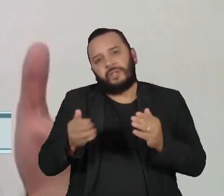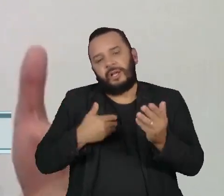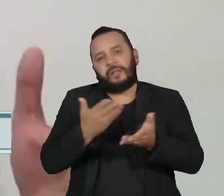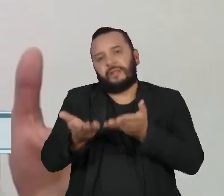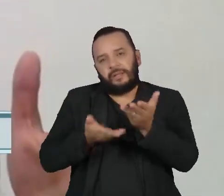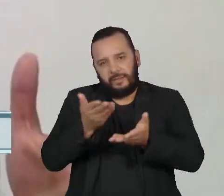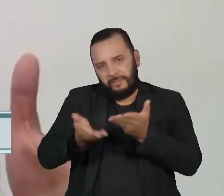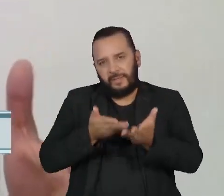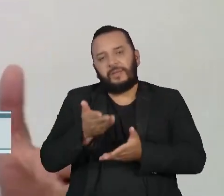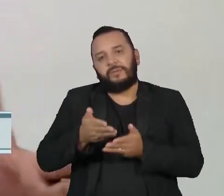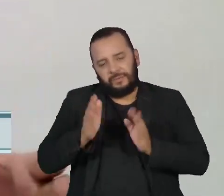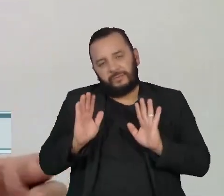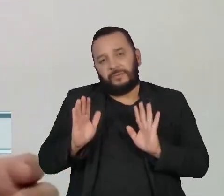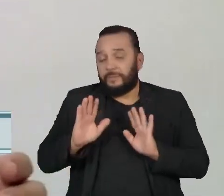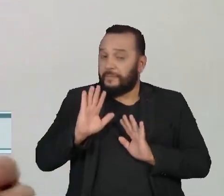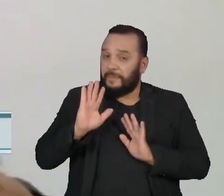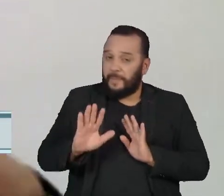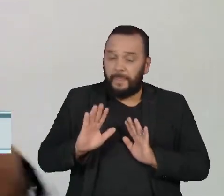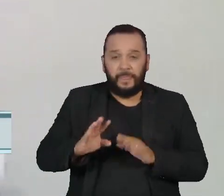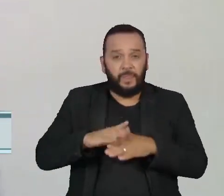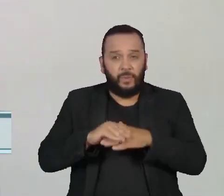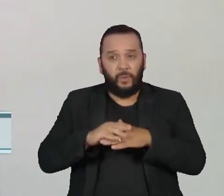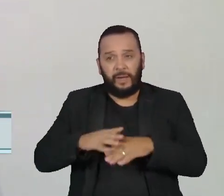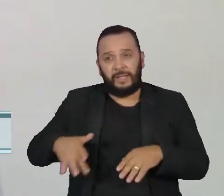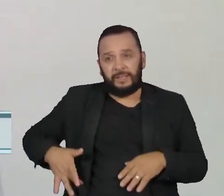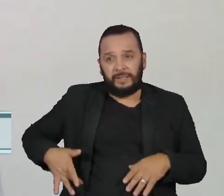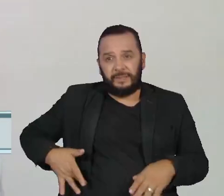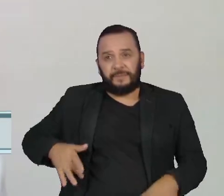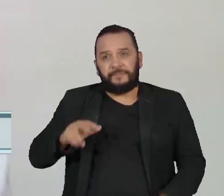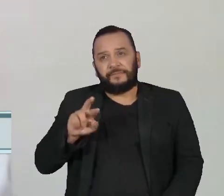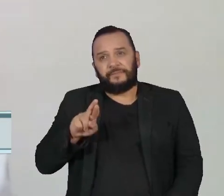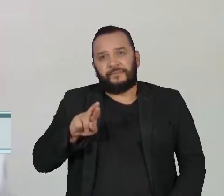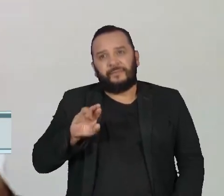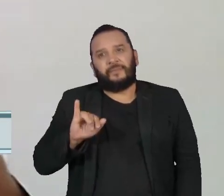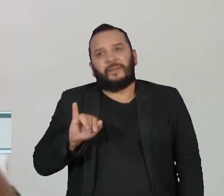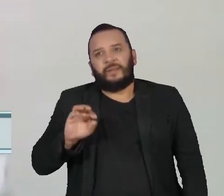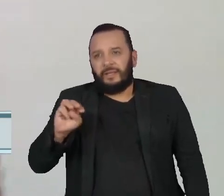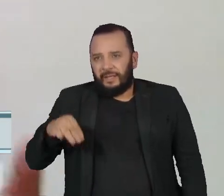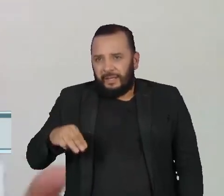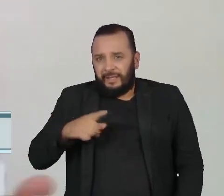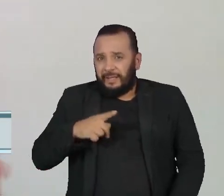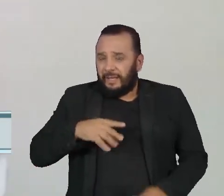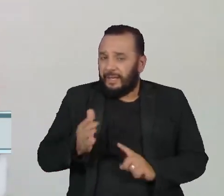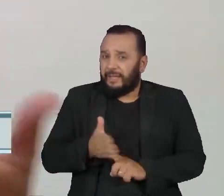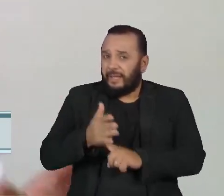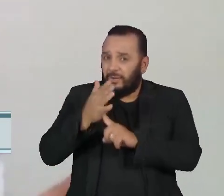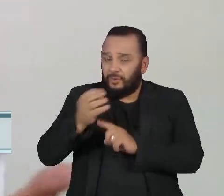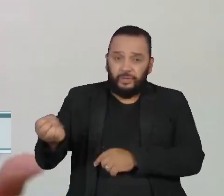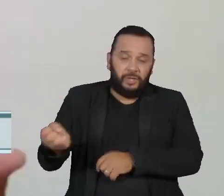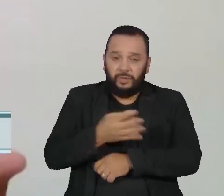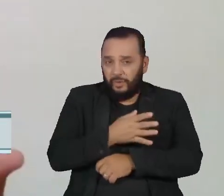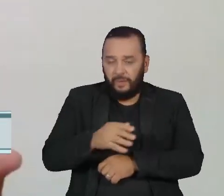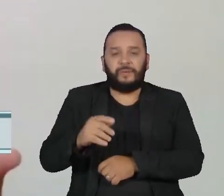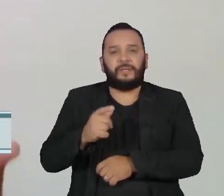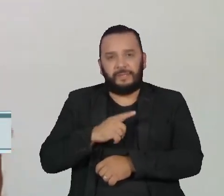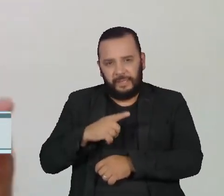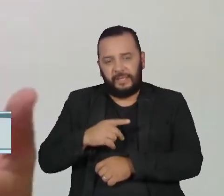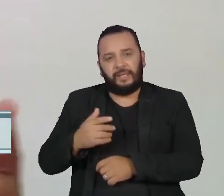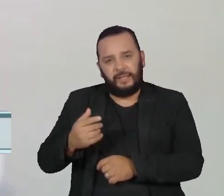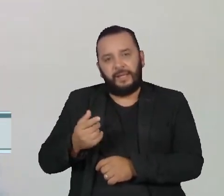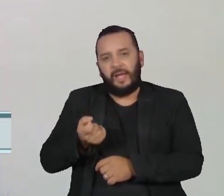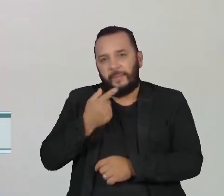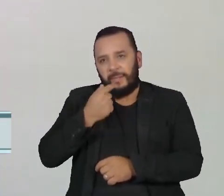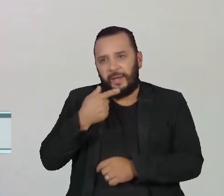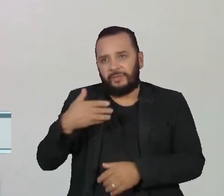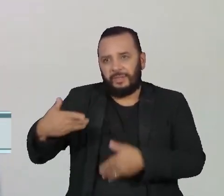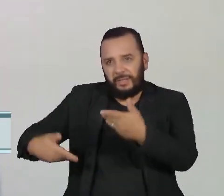estágios mais iniciais da doença, novas tecnologias, que são medicações mais sofisticadas que têm aparecido para o tratamento, elas